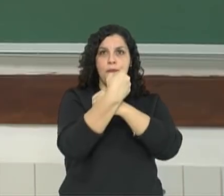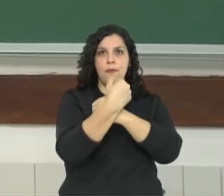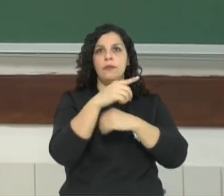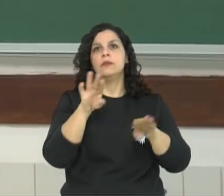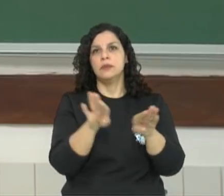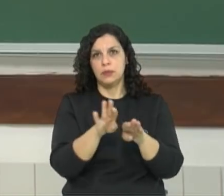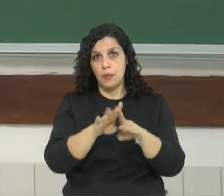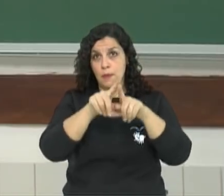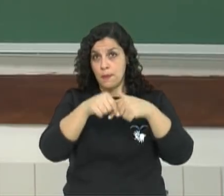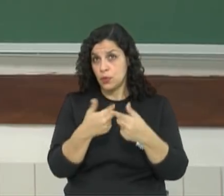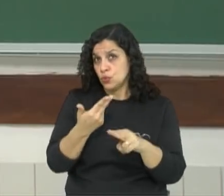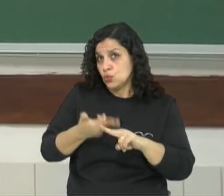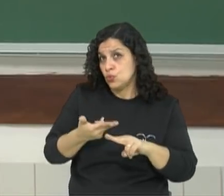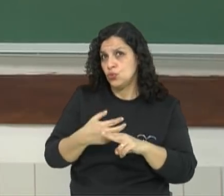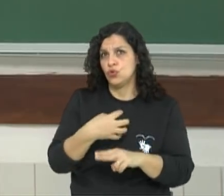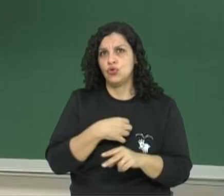pernas.